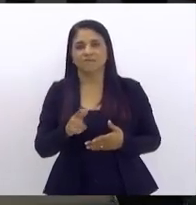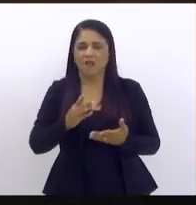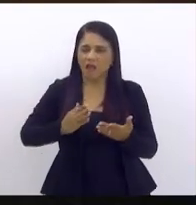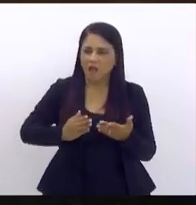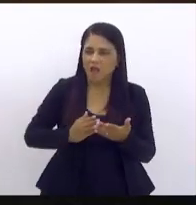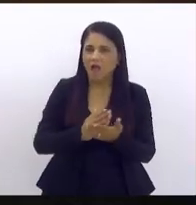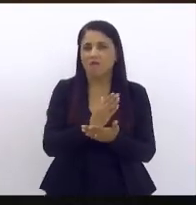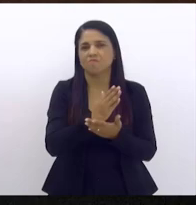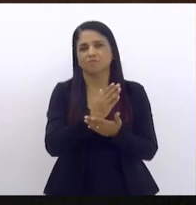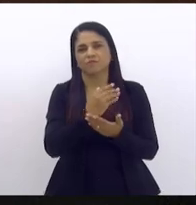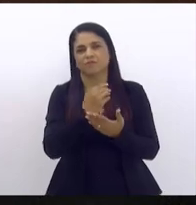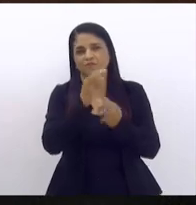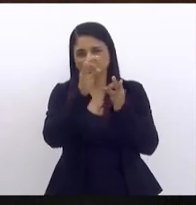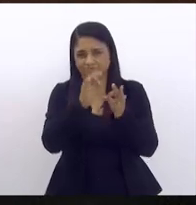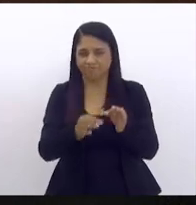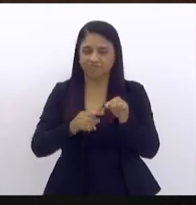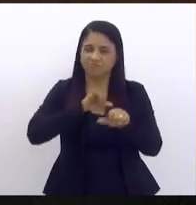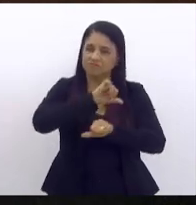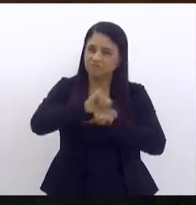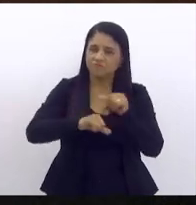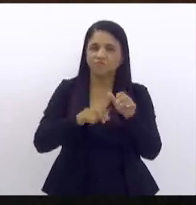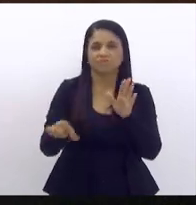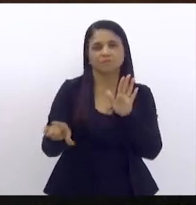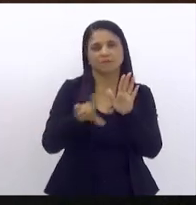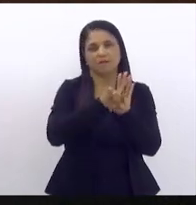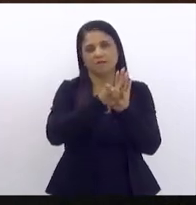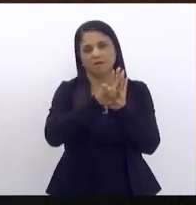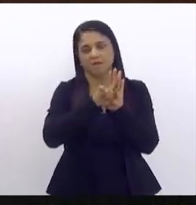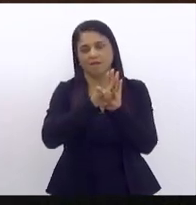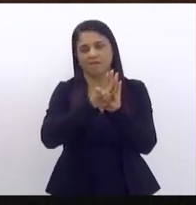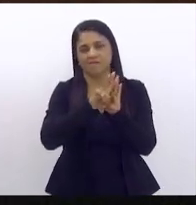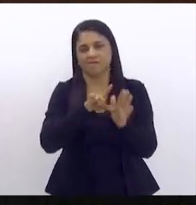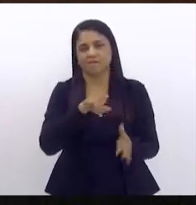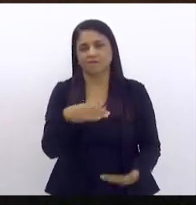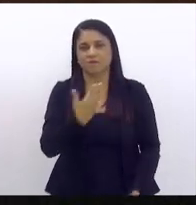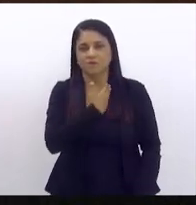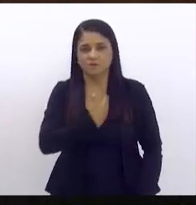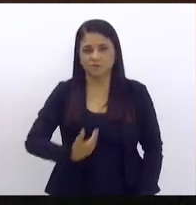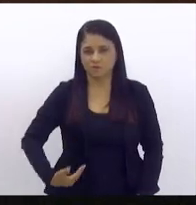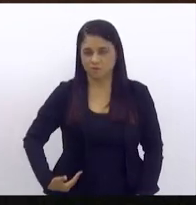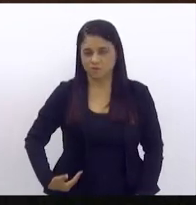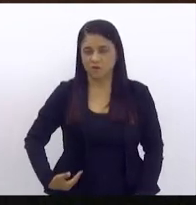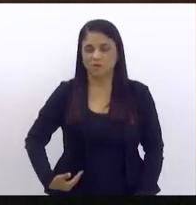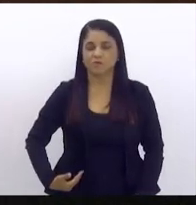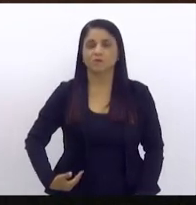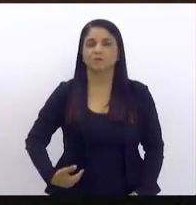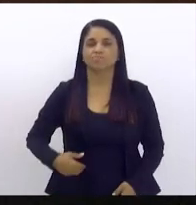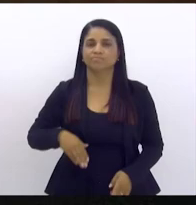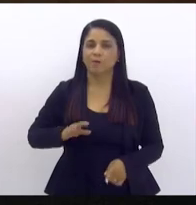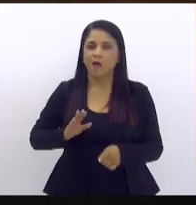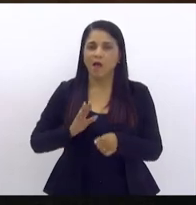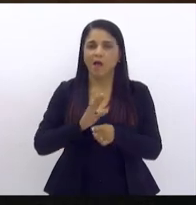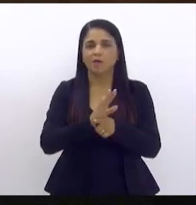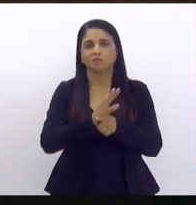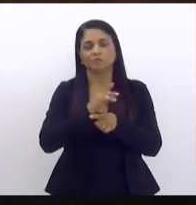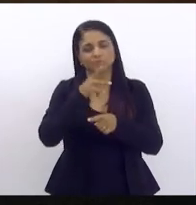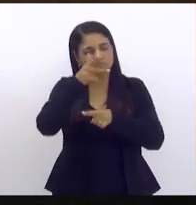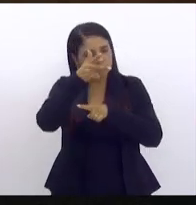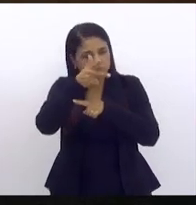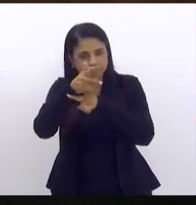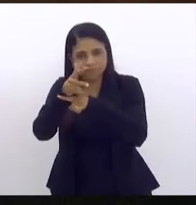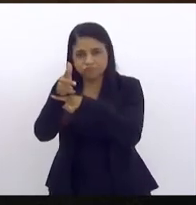aprovar ela de forma definitiva, transformando em lei, e o governo do estado ajudando aí no vídeo